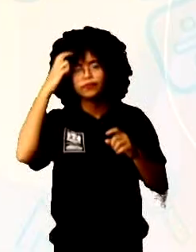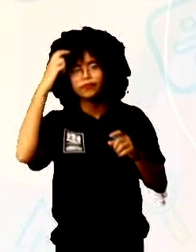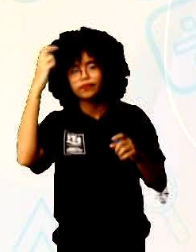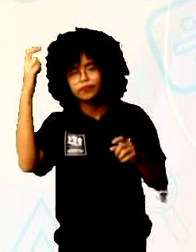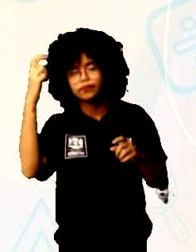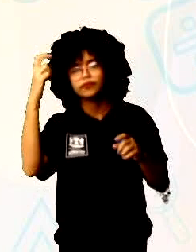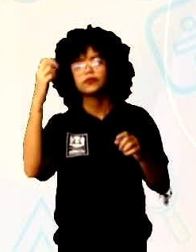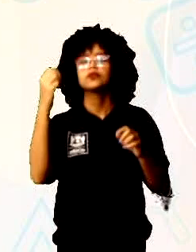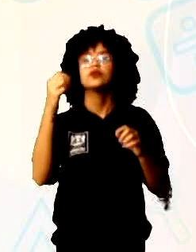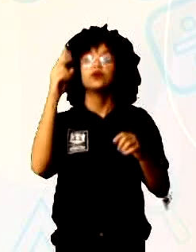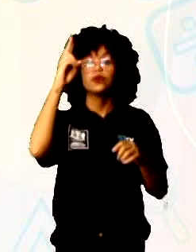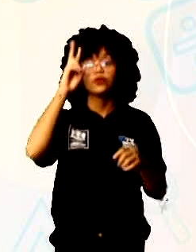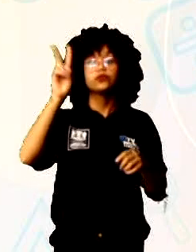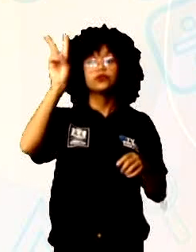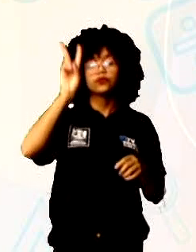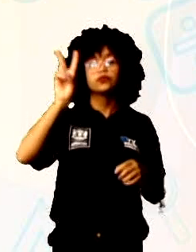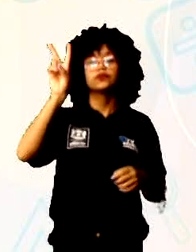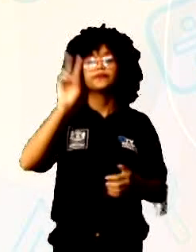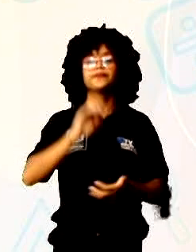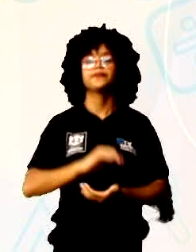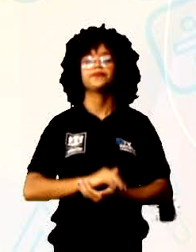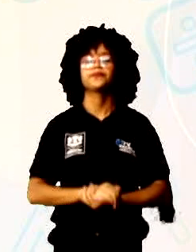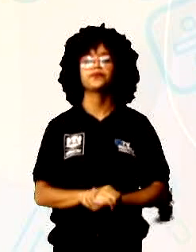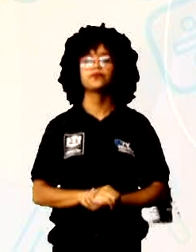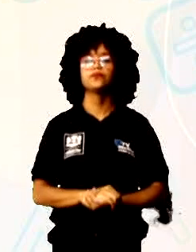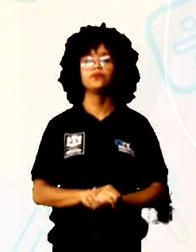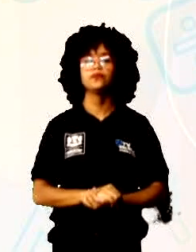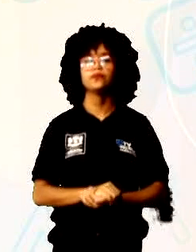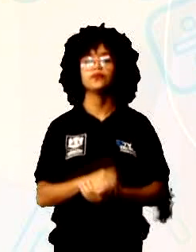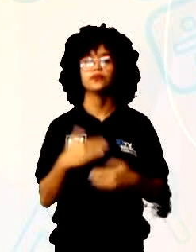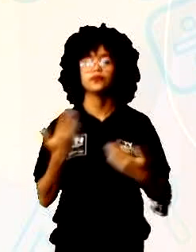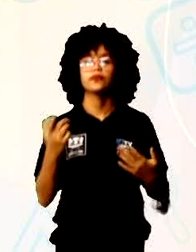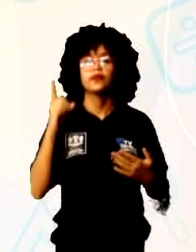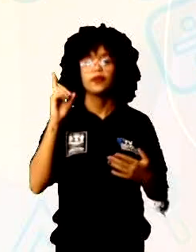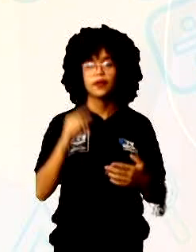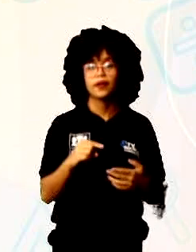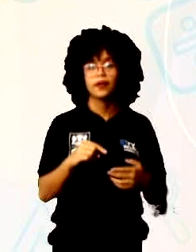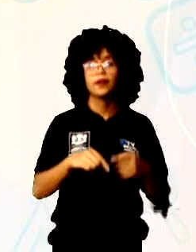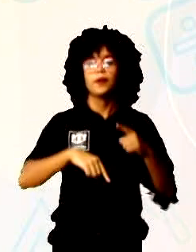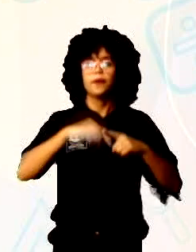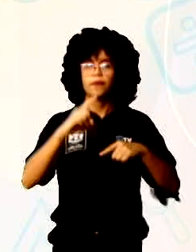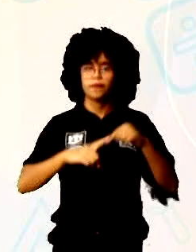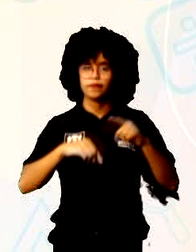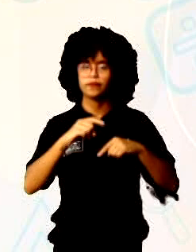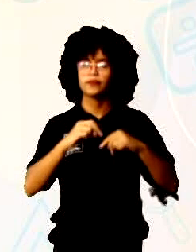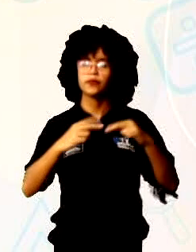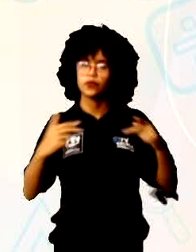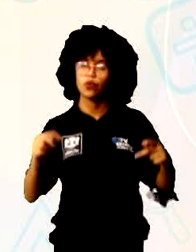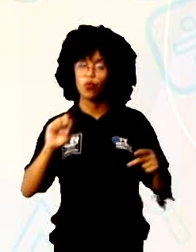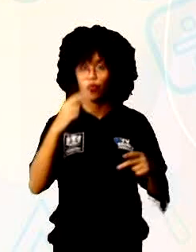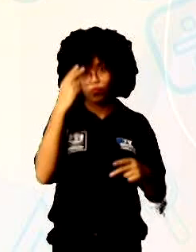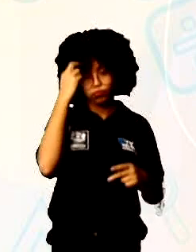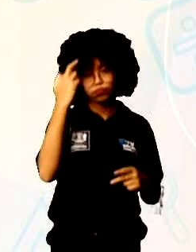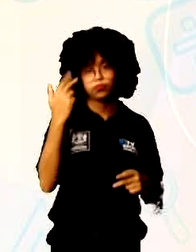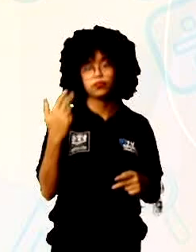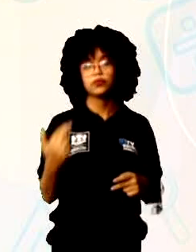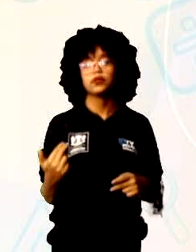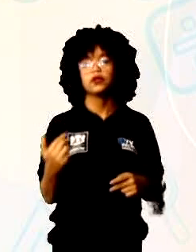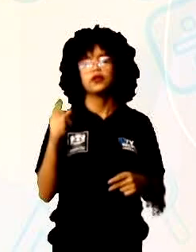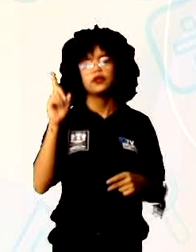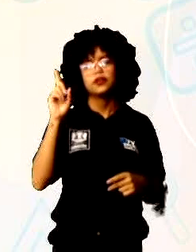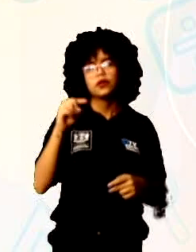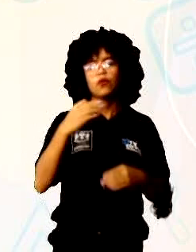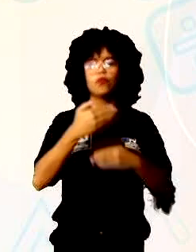patrimônios históricos ver só são bens materiais ou naturais que